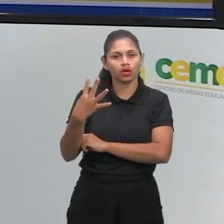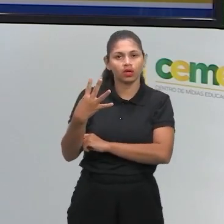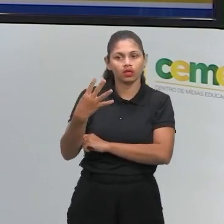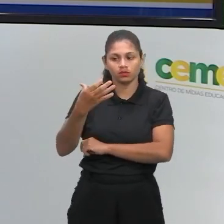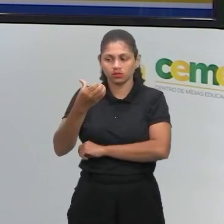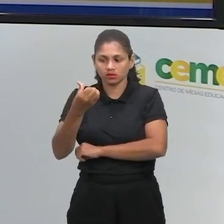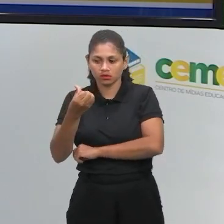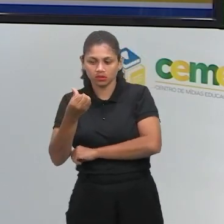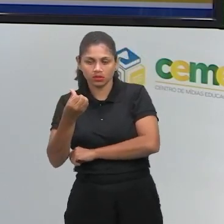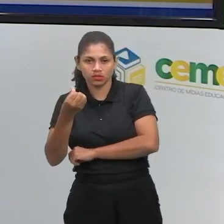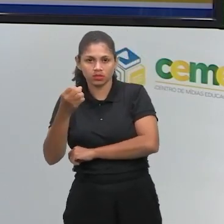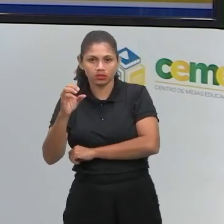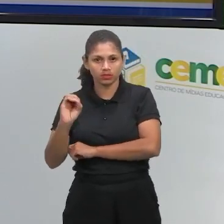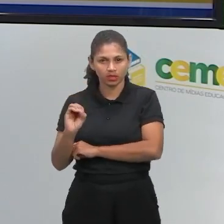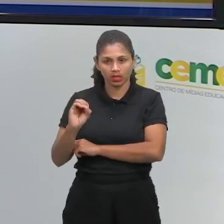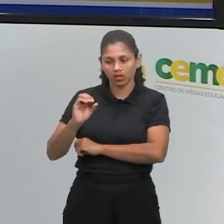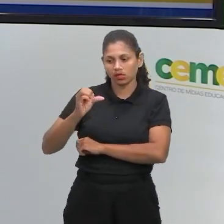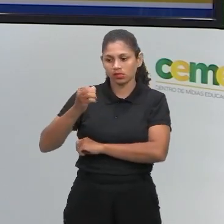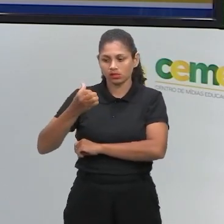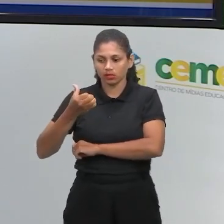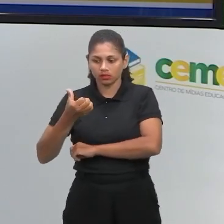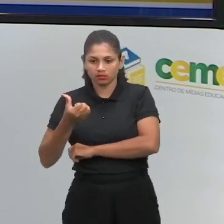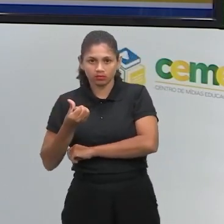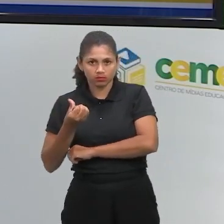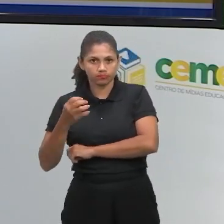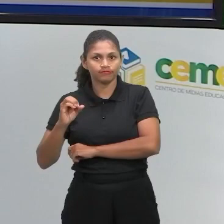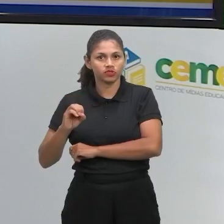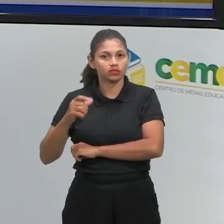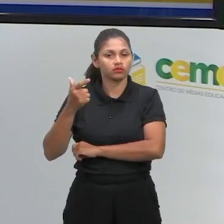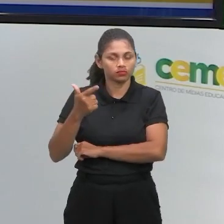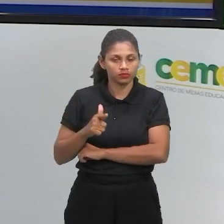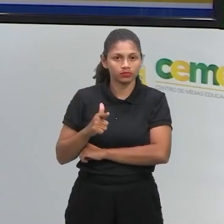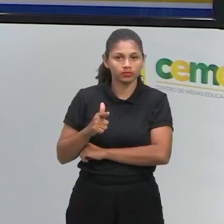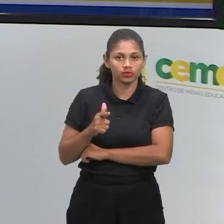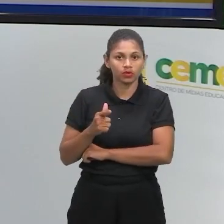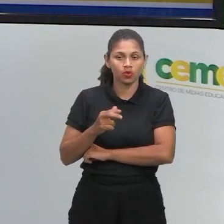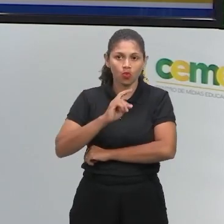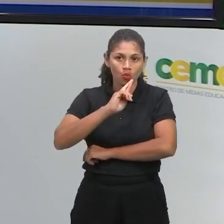por 60 de novo, você chegará no resultado de